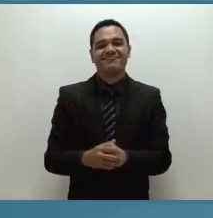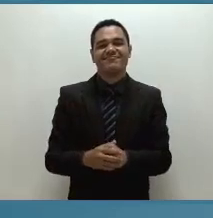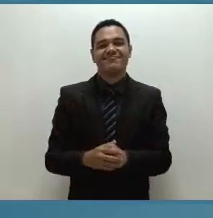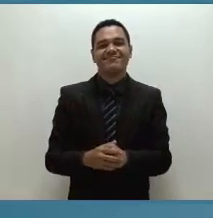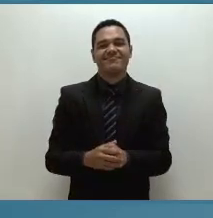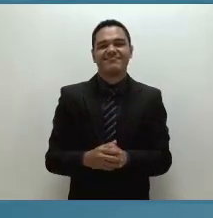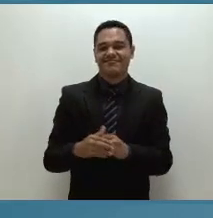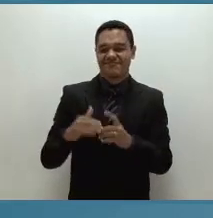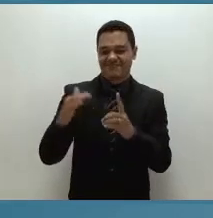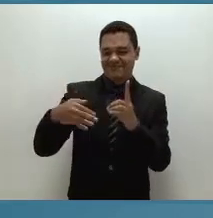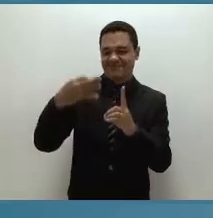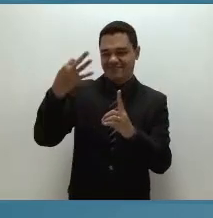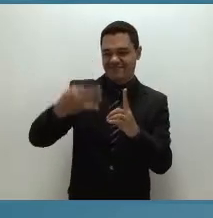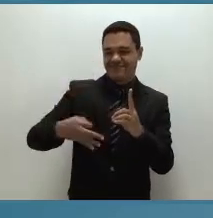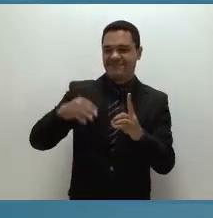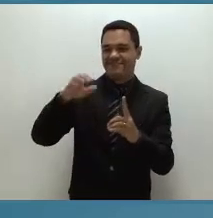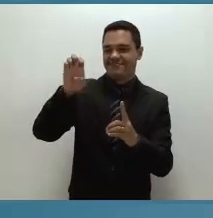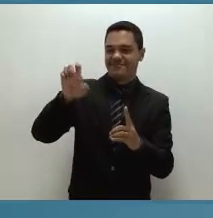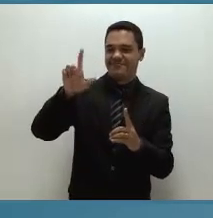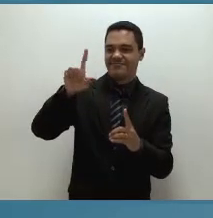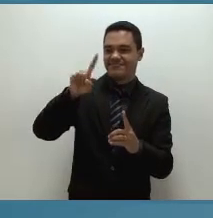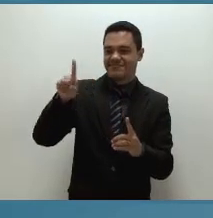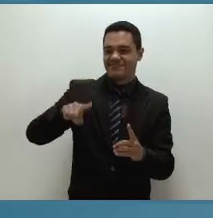desembargador Exilda Pastana Mutran,